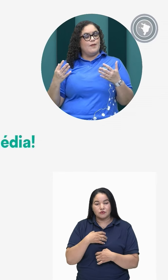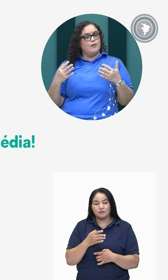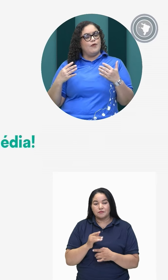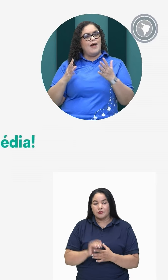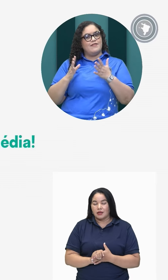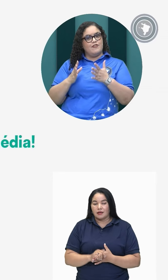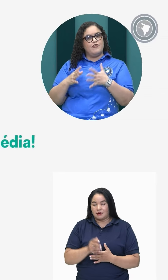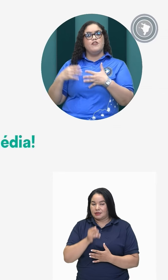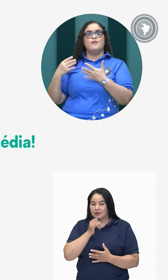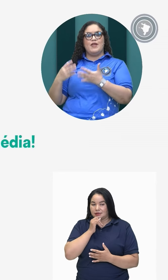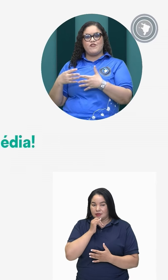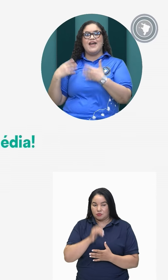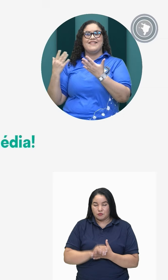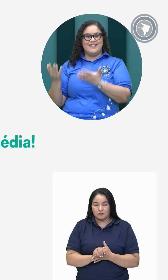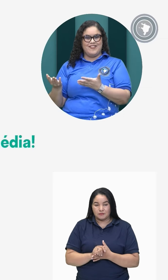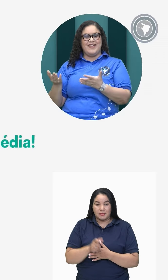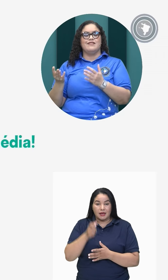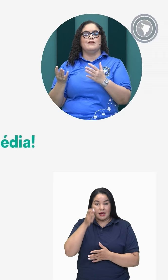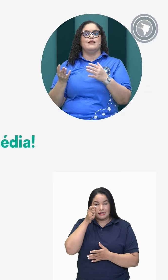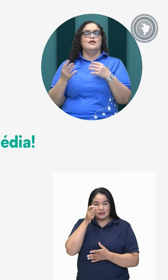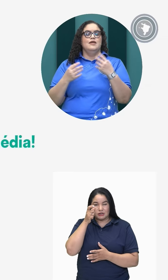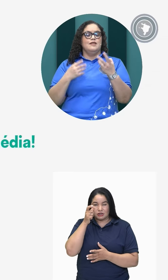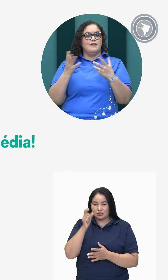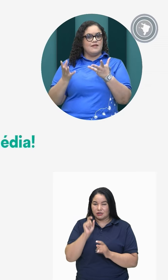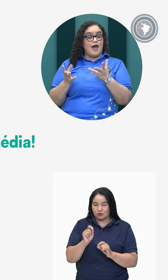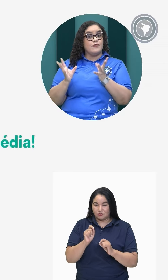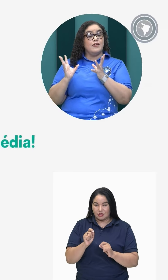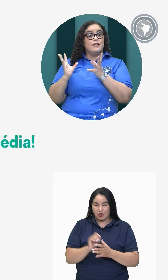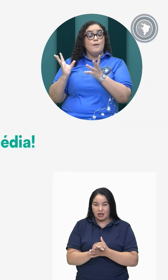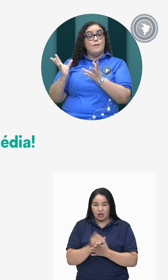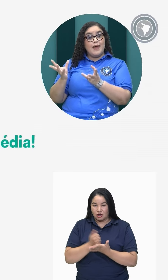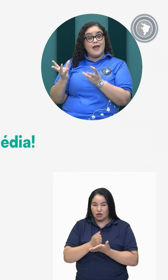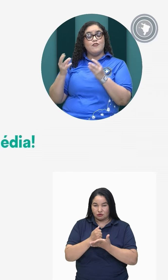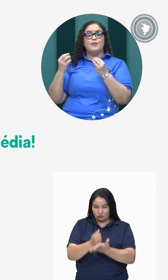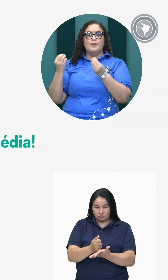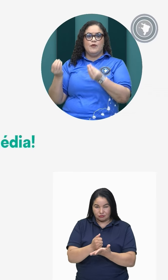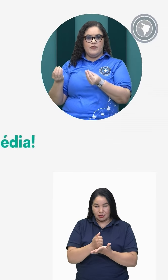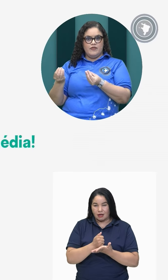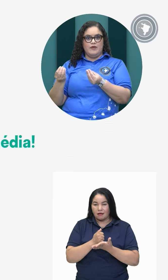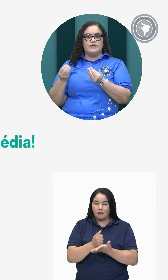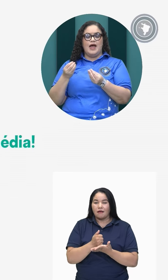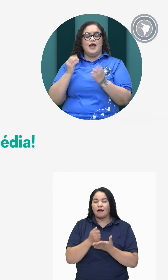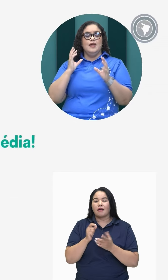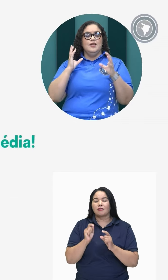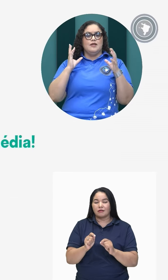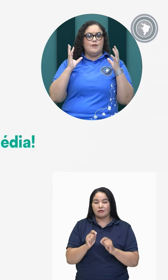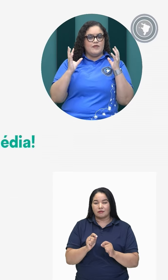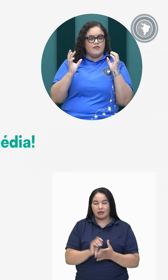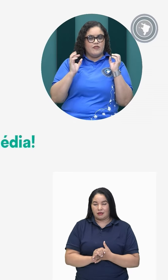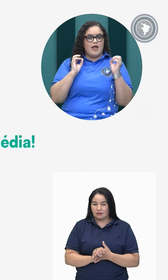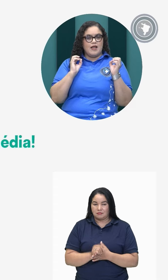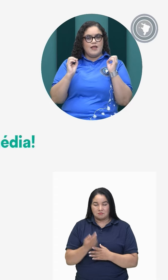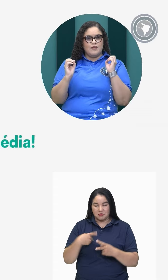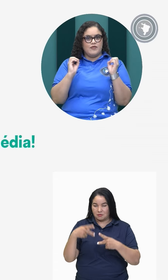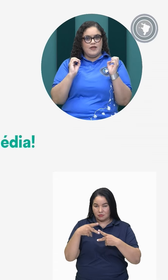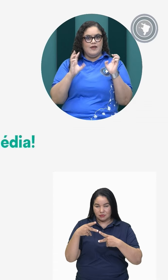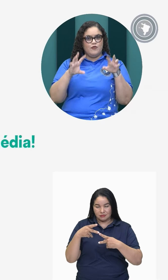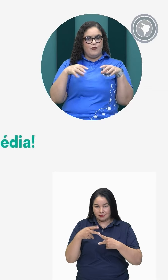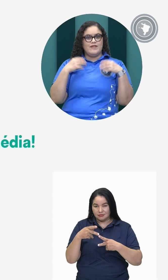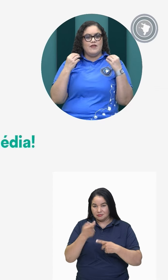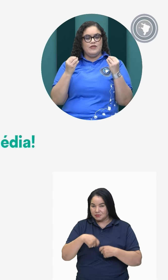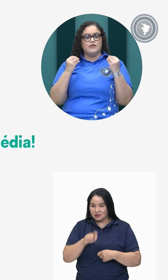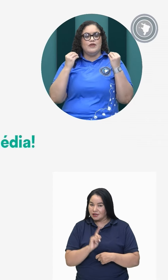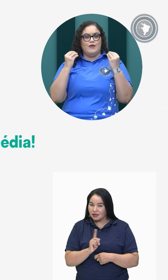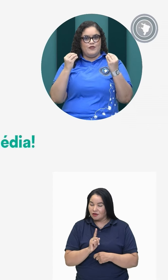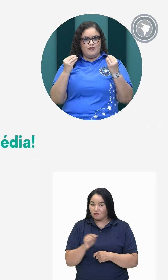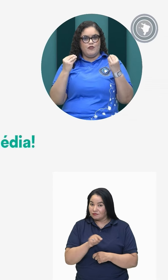por exemplo, assistir de prestar assistência. Nesses casos, ele não pede preposição, tá? Então, é preciso estar atentos aqui, que eu